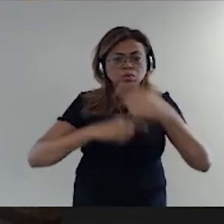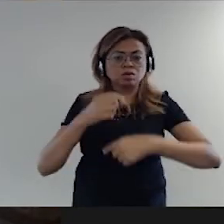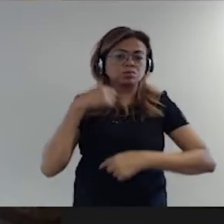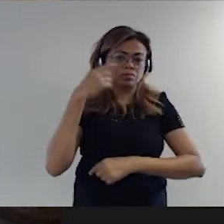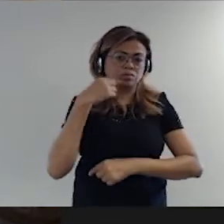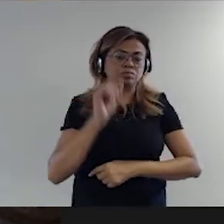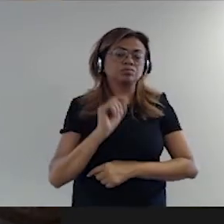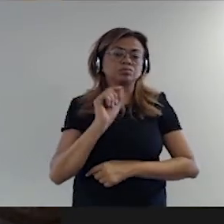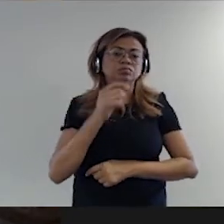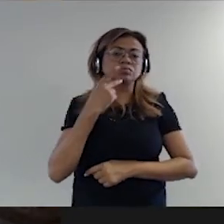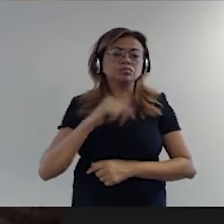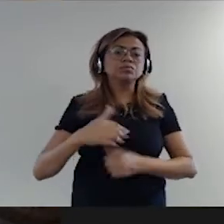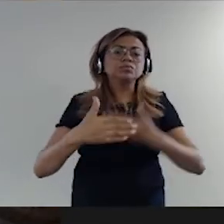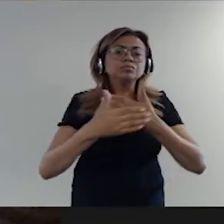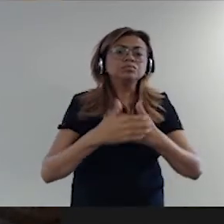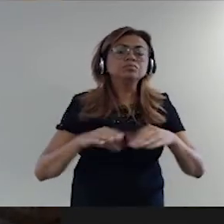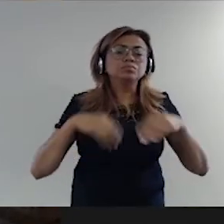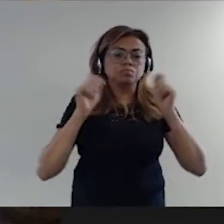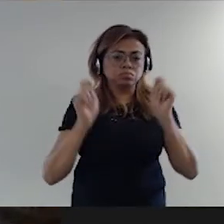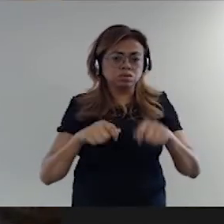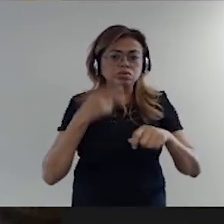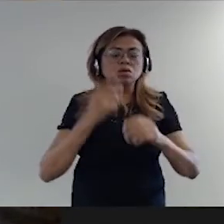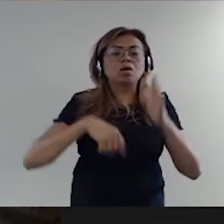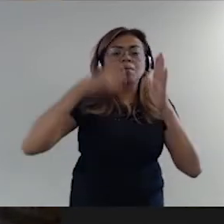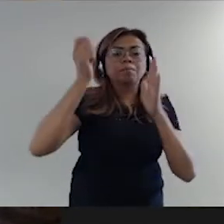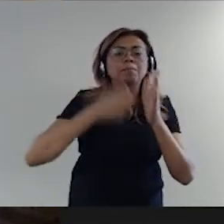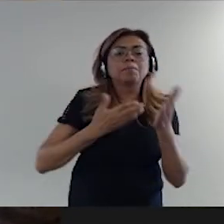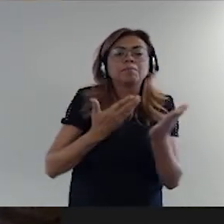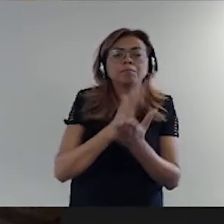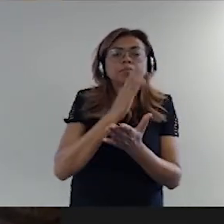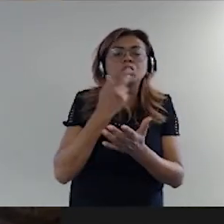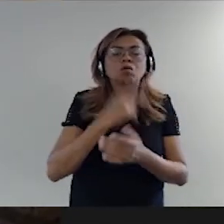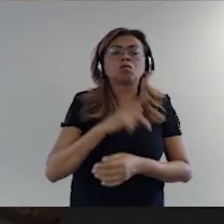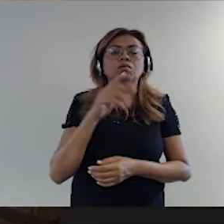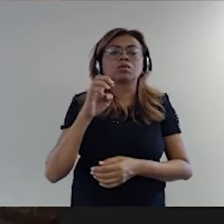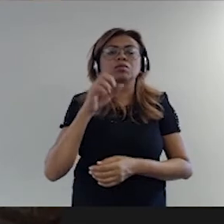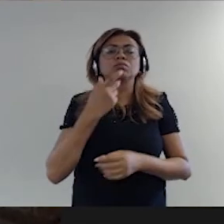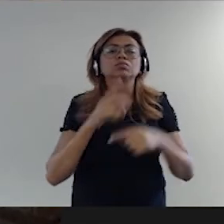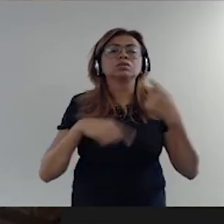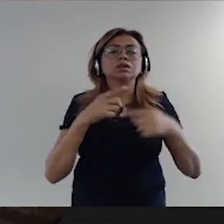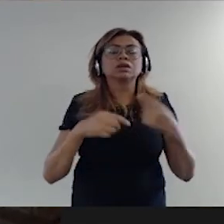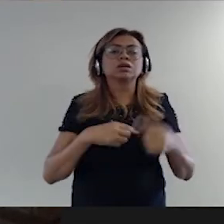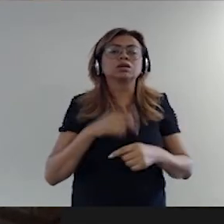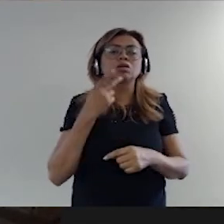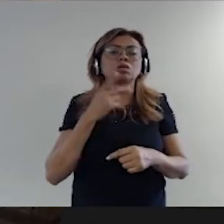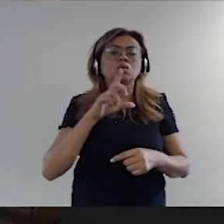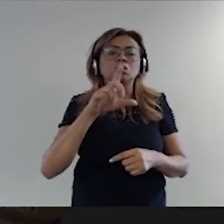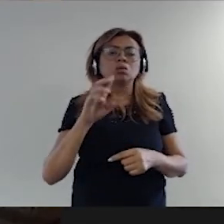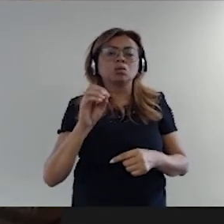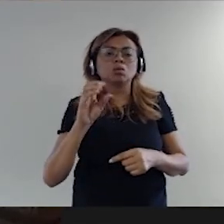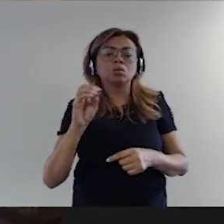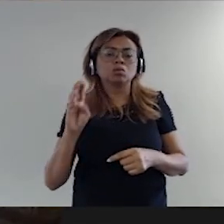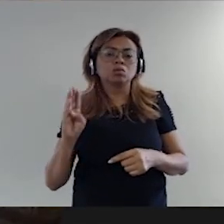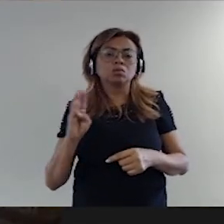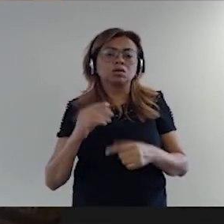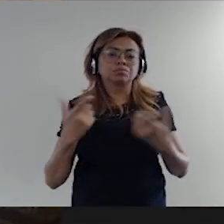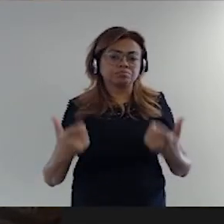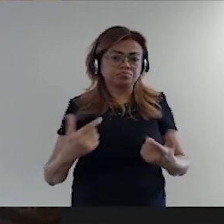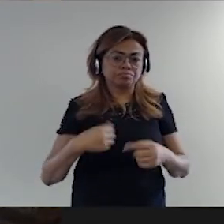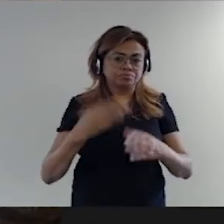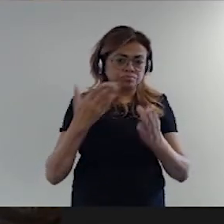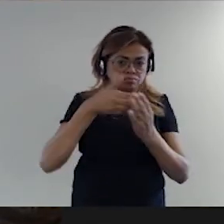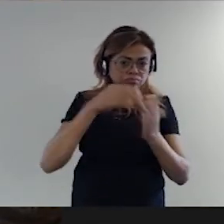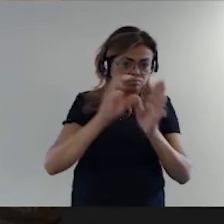advocacia, que é a possibilidade da aprovação do projeto de lei de regulamentação do lobby, que traz dentro do seu conteúdo não